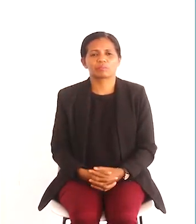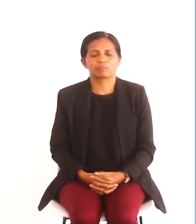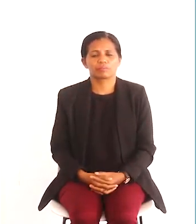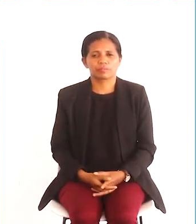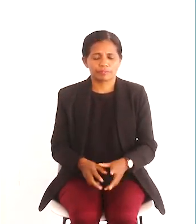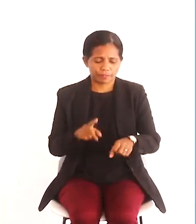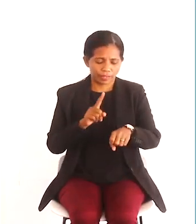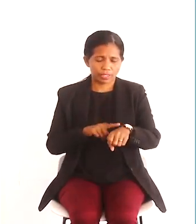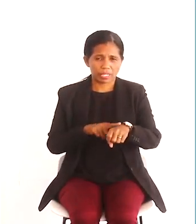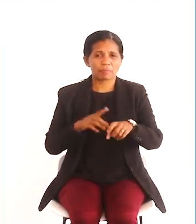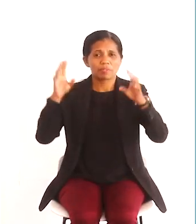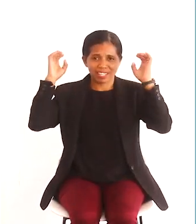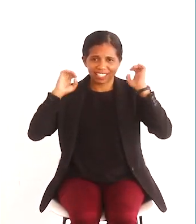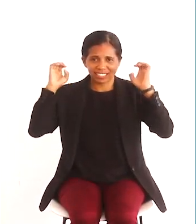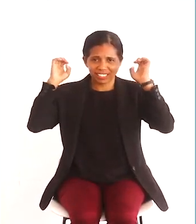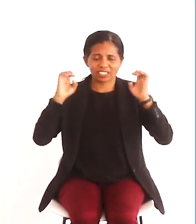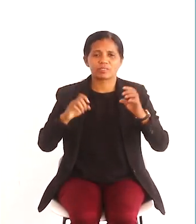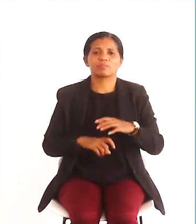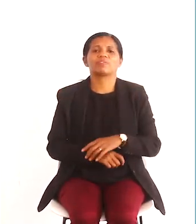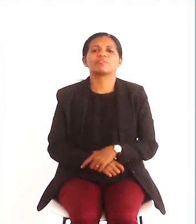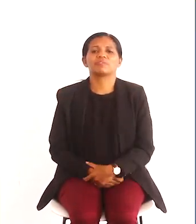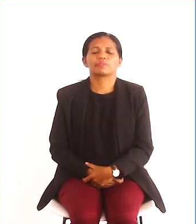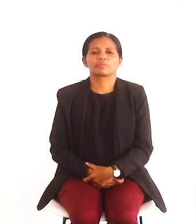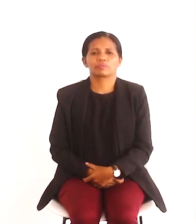Tempo de exercício.